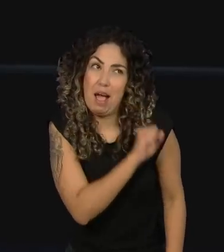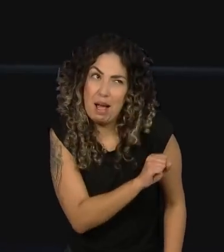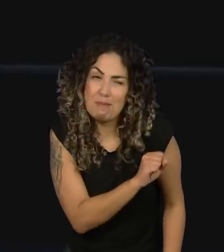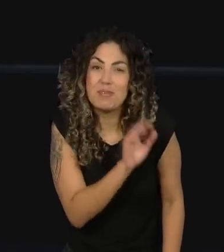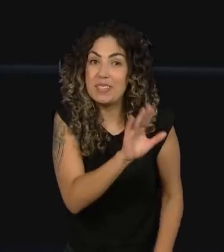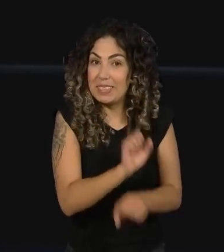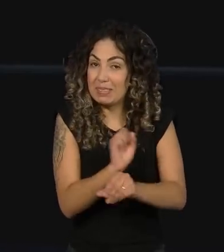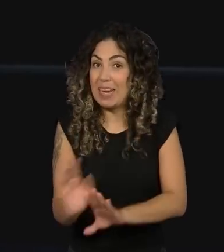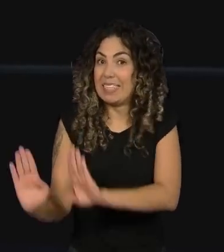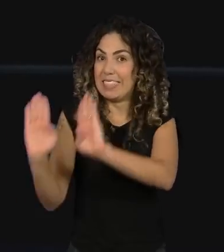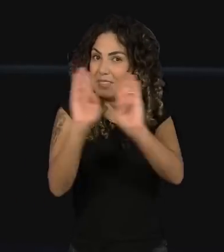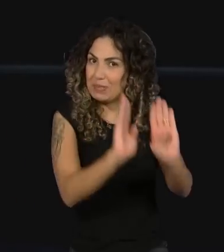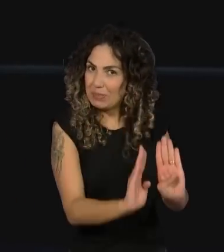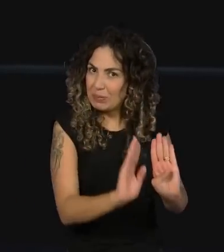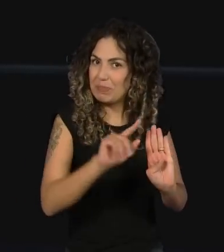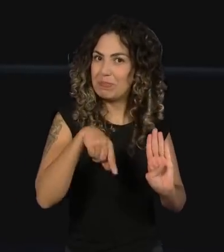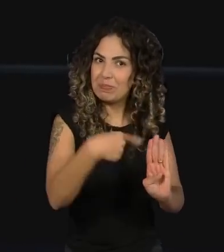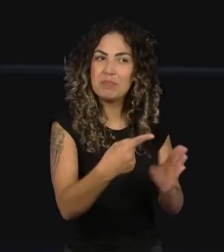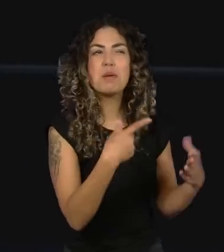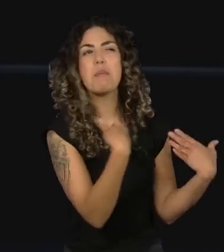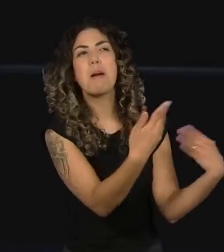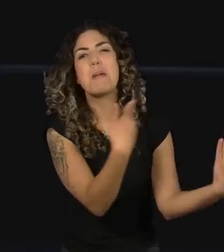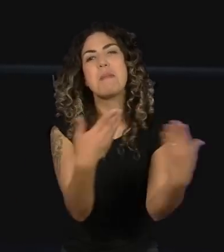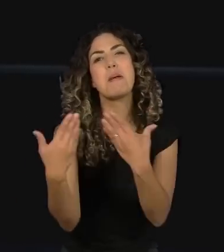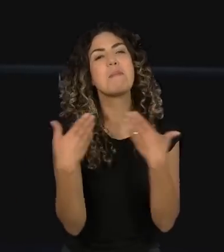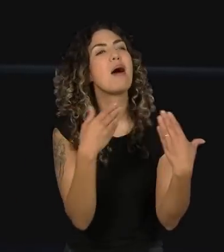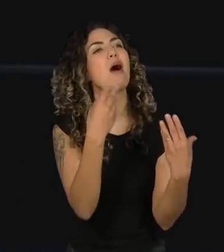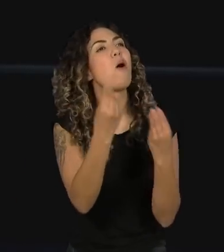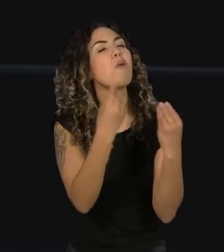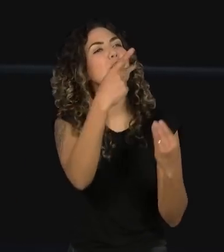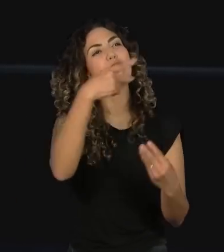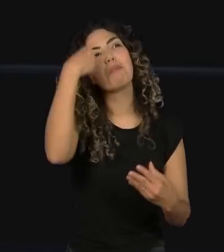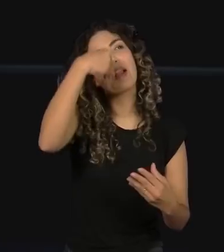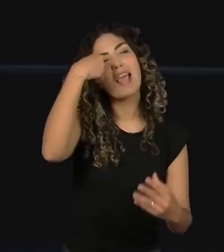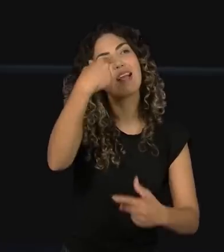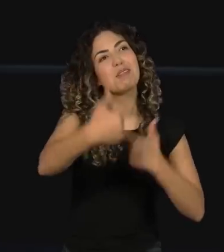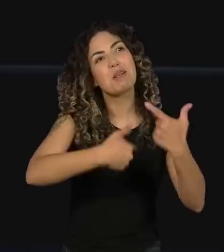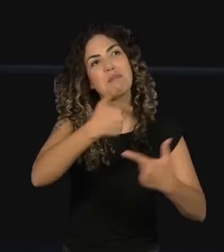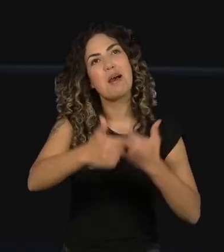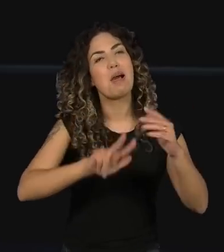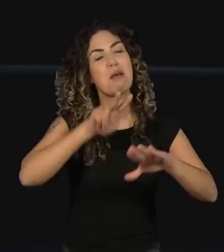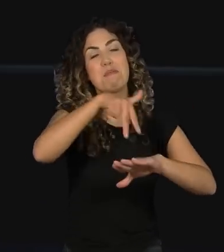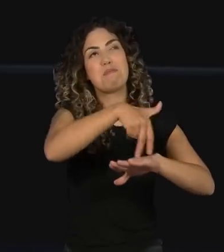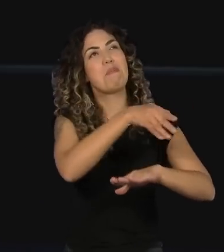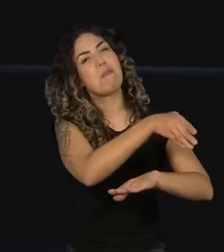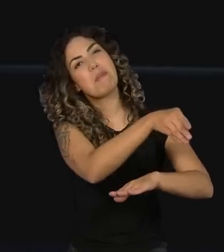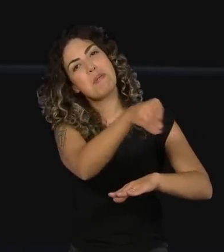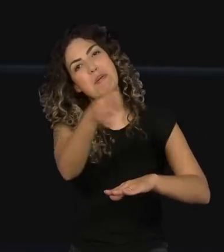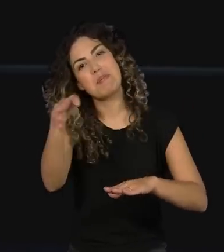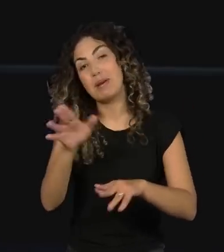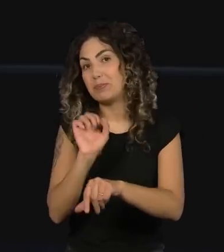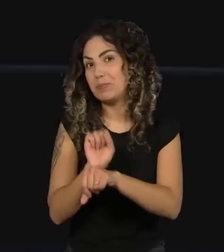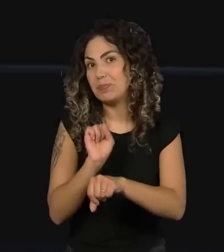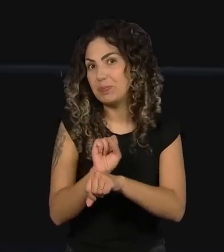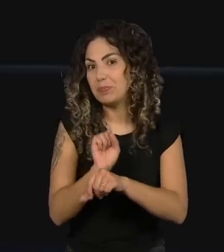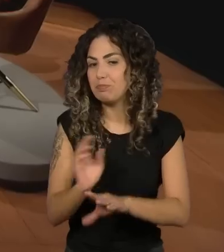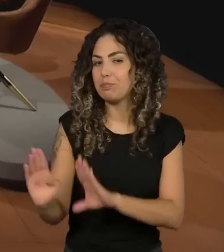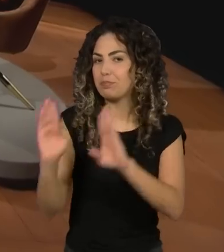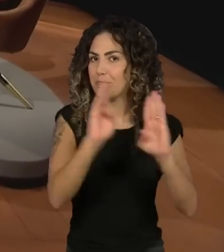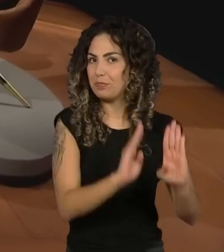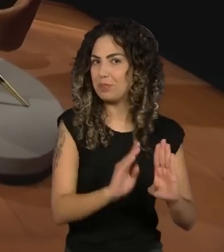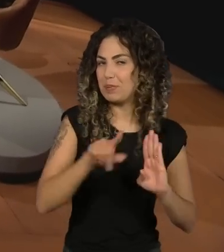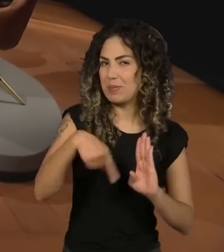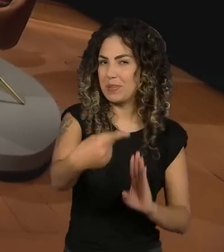para falar mais sobre mais trabalhos teus nos palcos e por aí afora. A gente volta já com Clarice